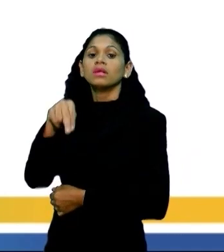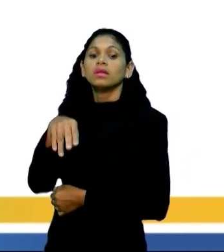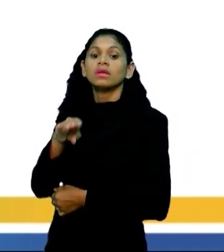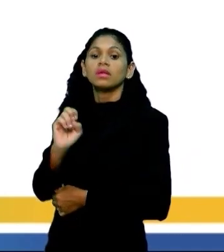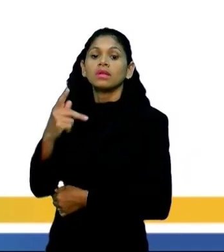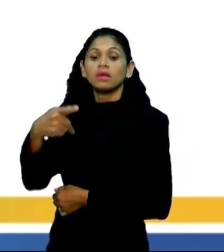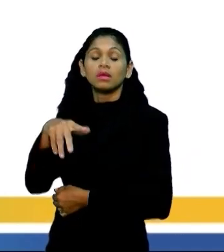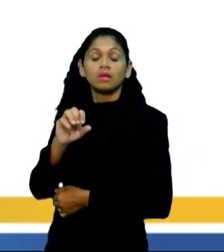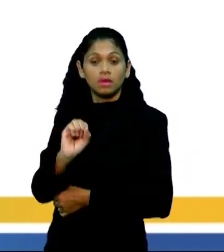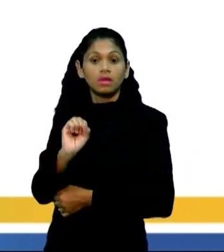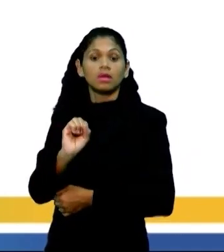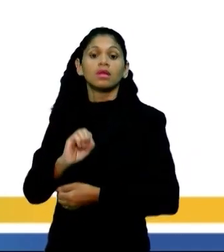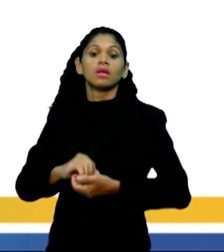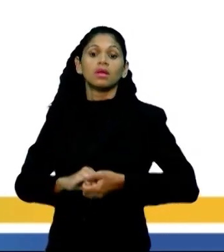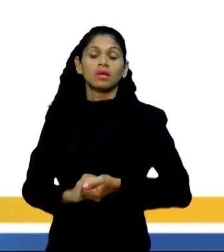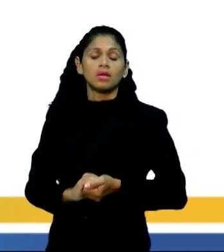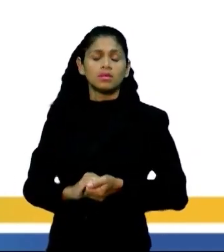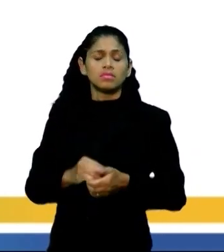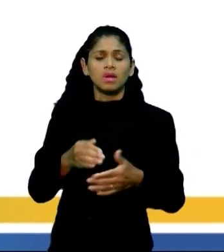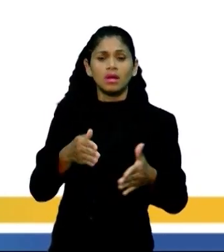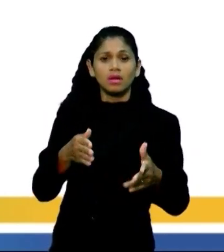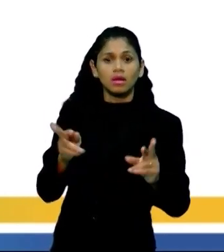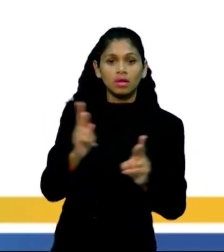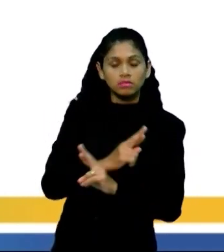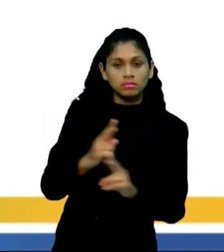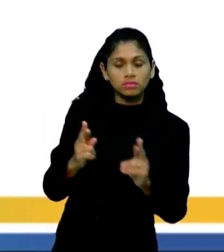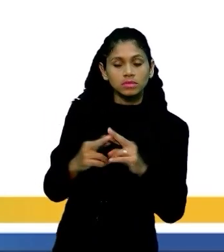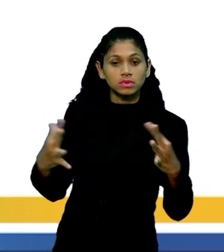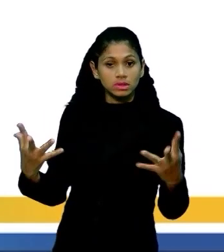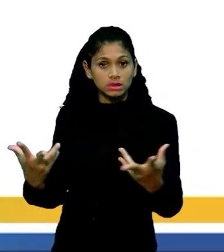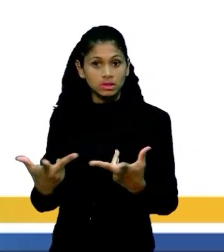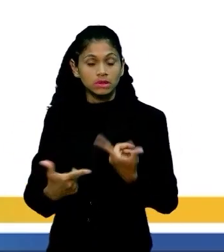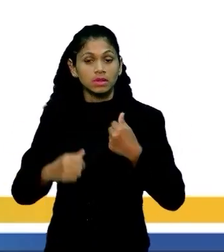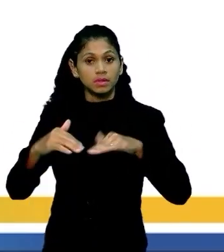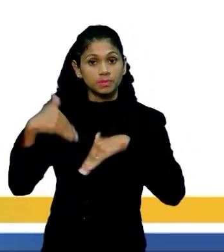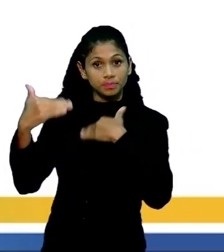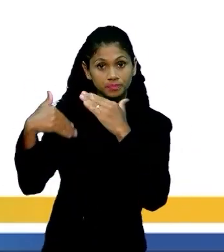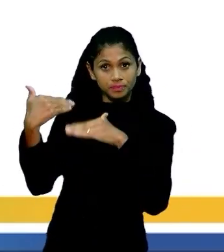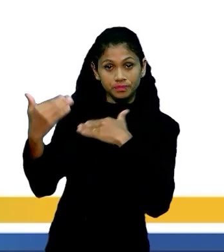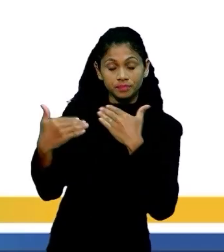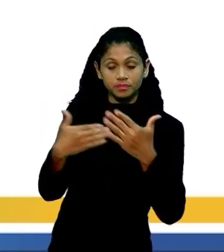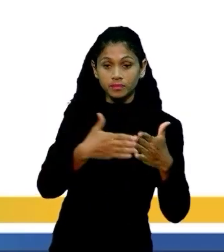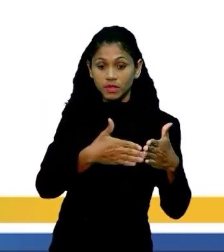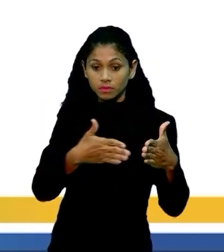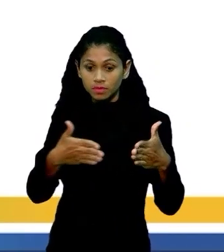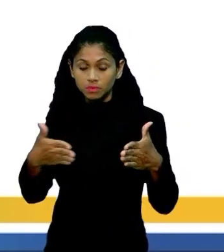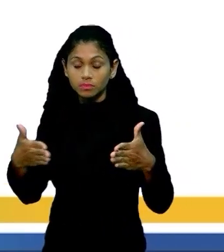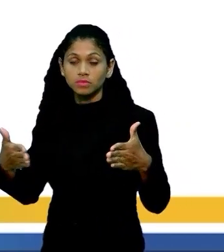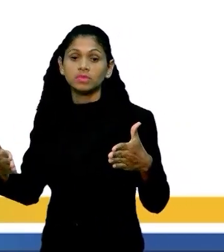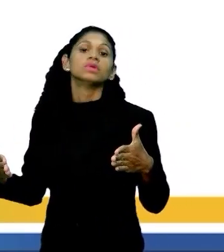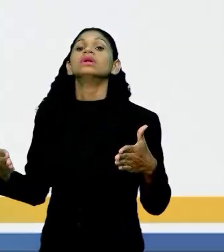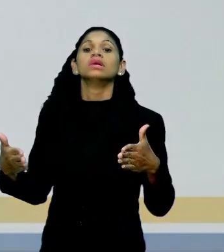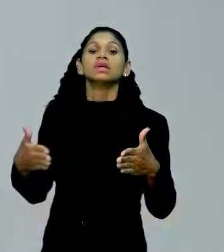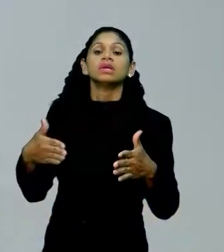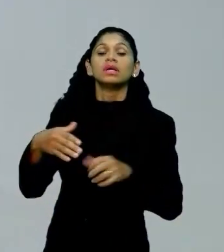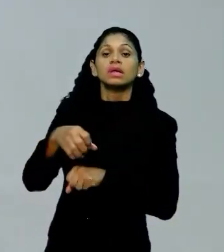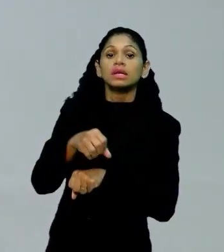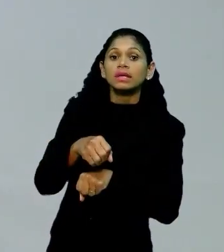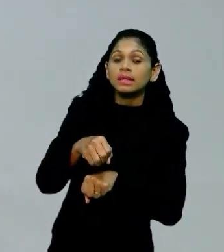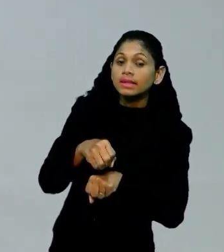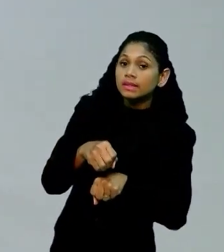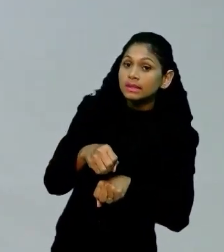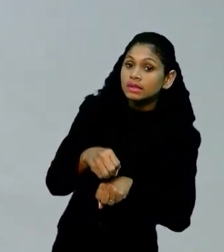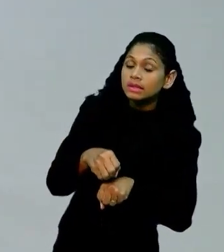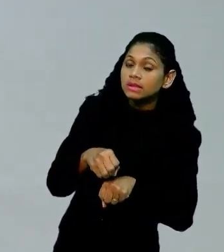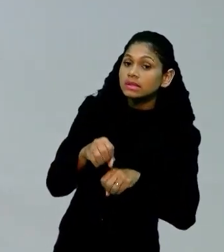dos Estudantes em relação às competências e habilidades desenvolvidas durante a educação básica então volta para